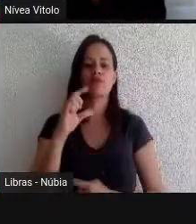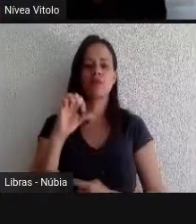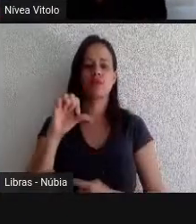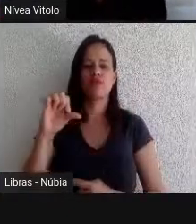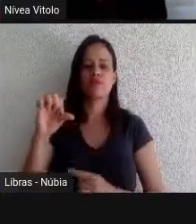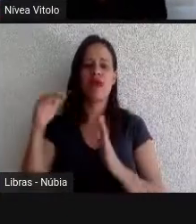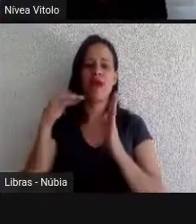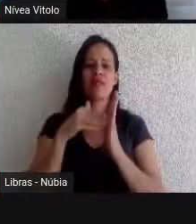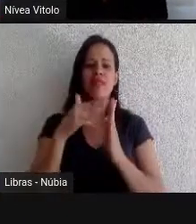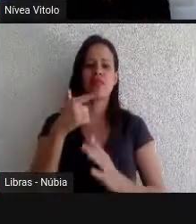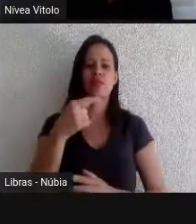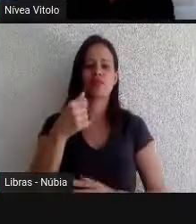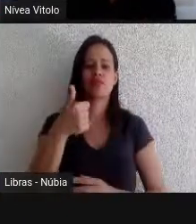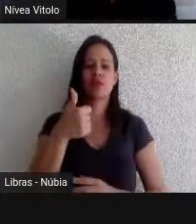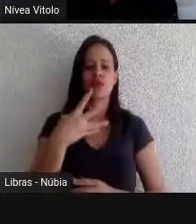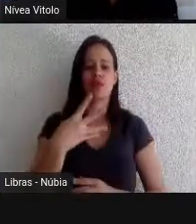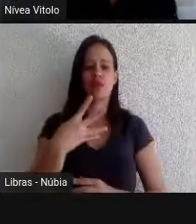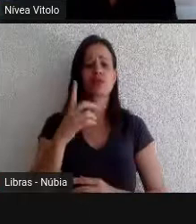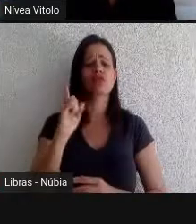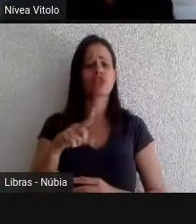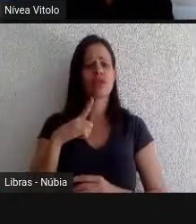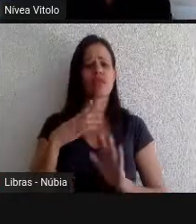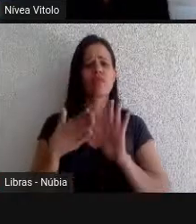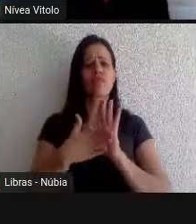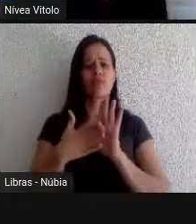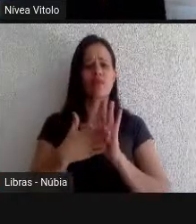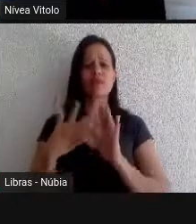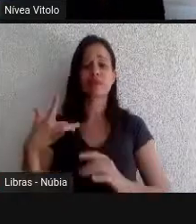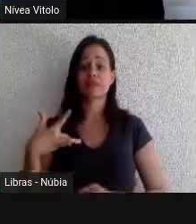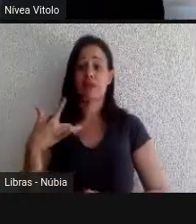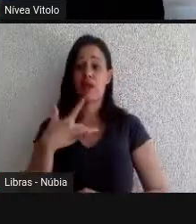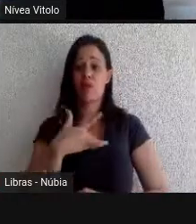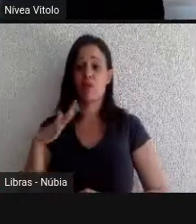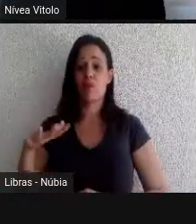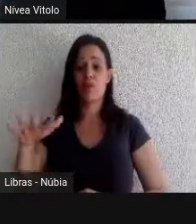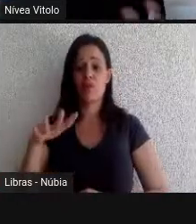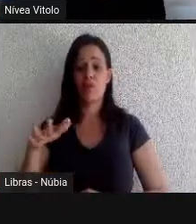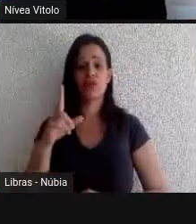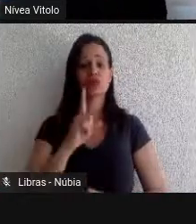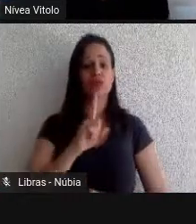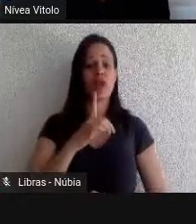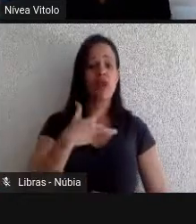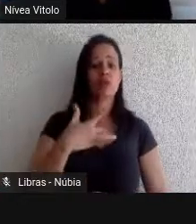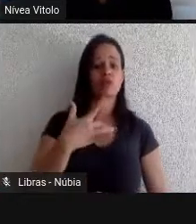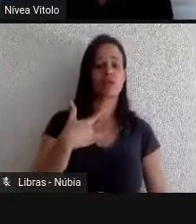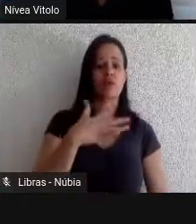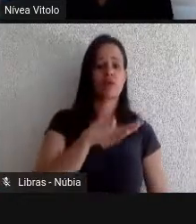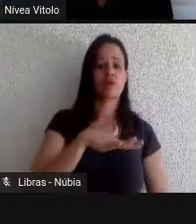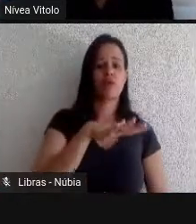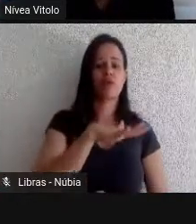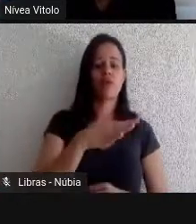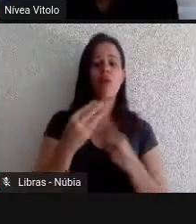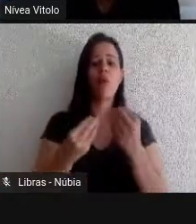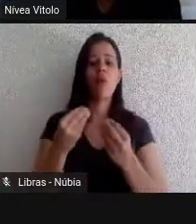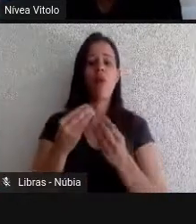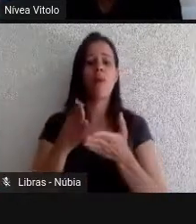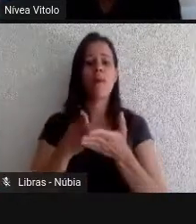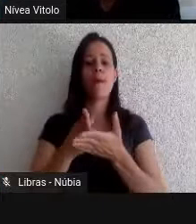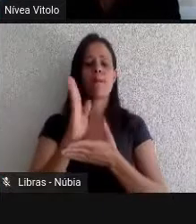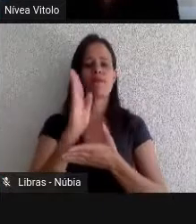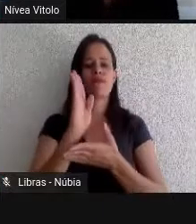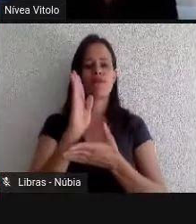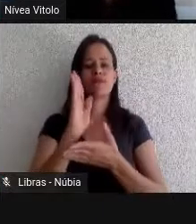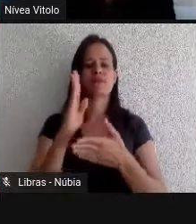2014. Essas proposições foram classificadas entre saúde e não saúde, foi feita uma avaliação da situação de aprovação ou não